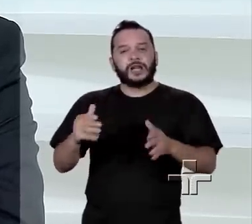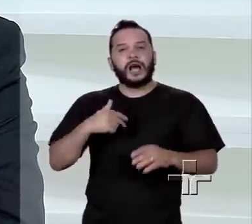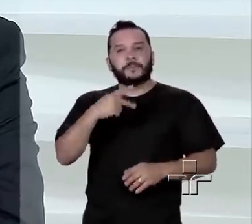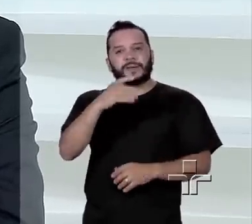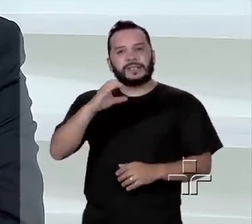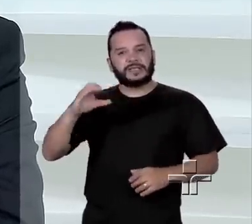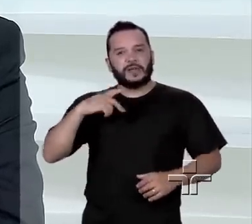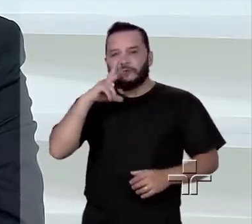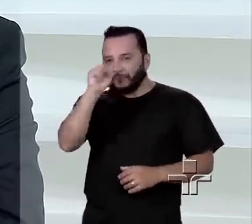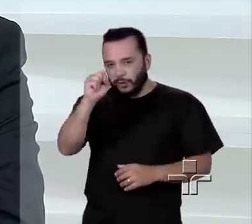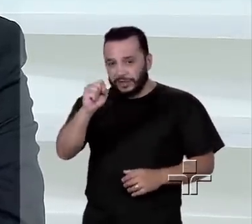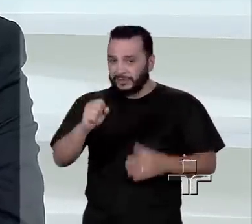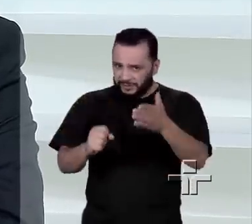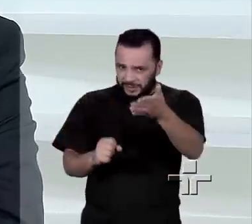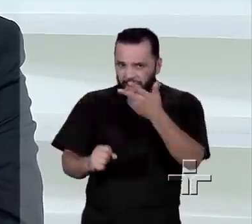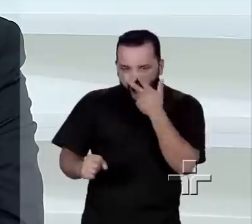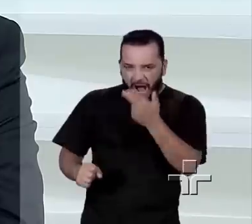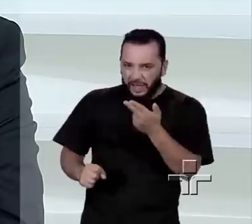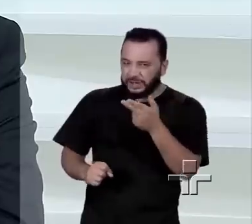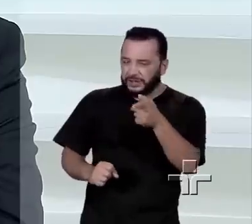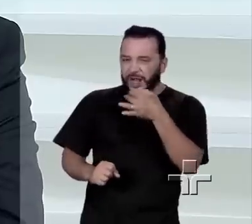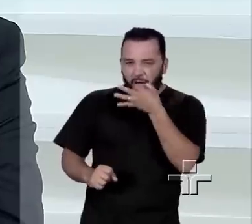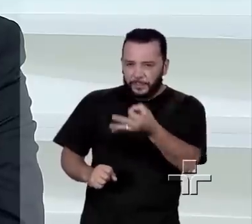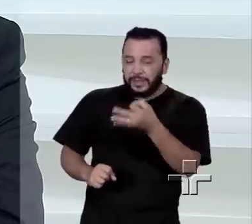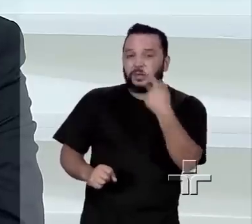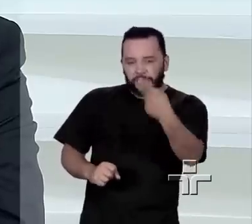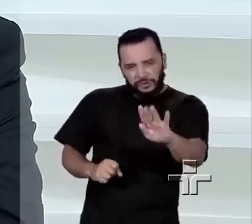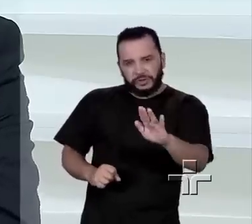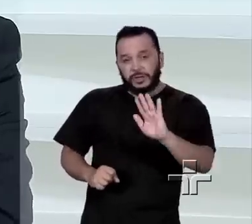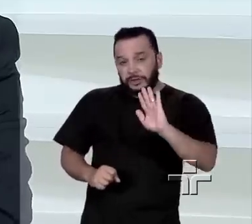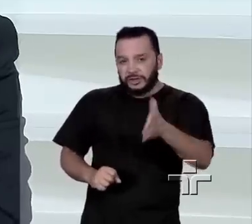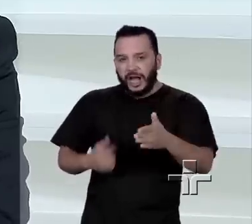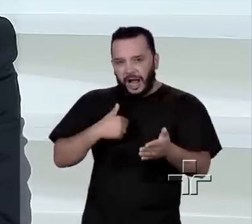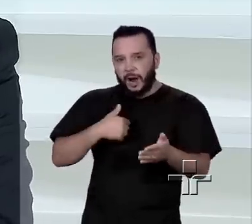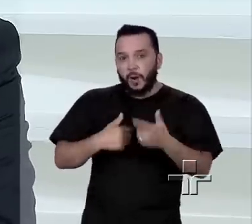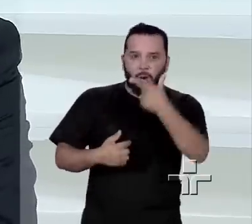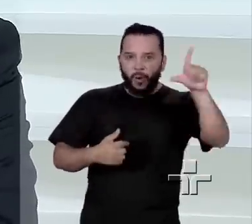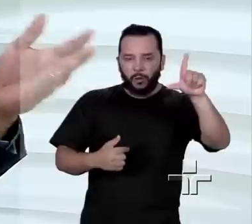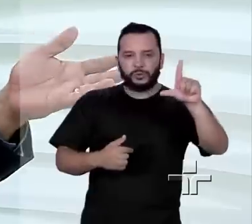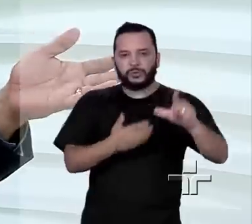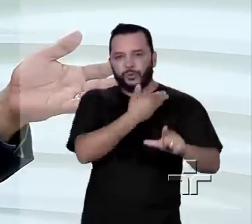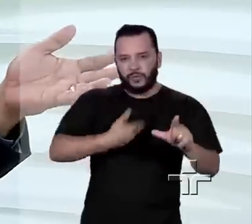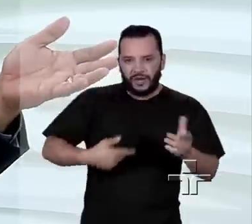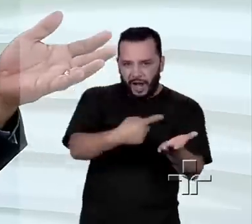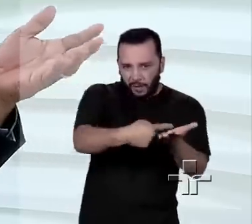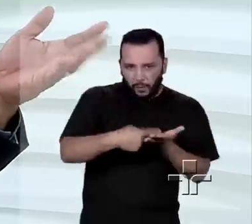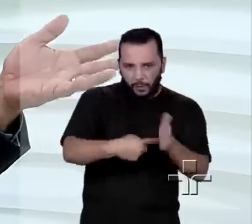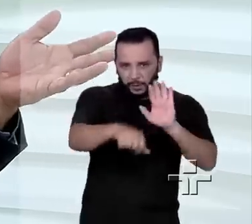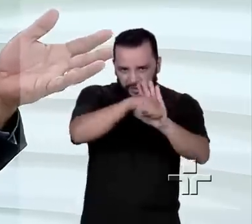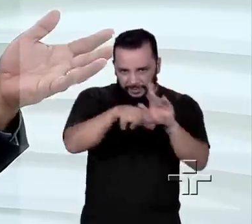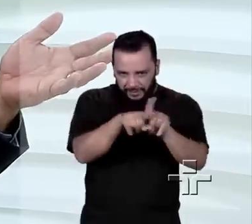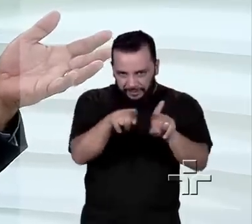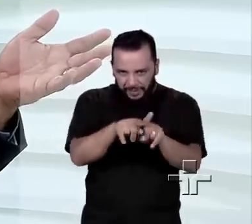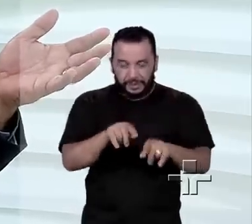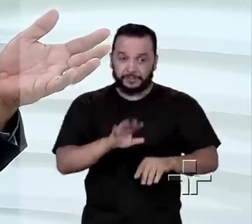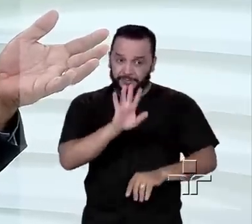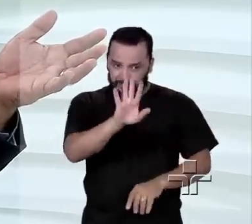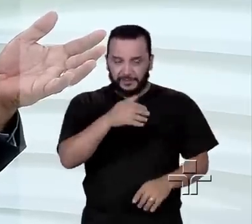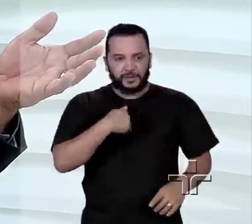acha que outros governos tentaram acordo e fizeram acordo com o crime organizado? Eu vejo o fato constatado